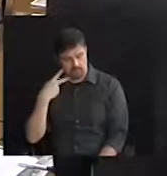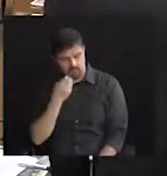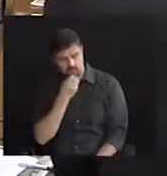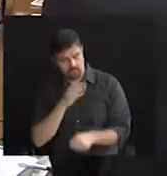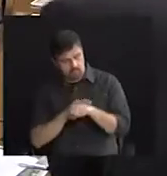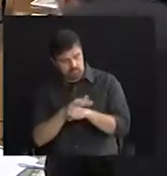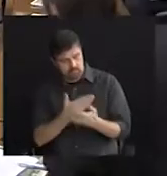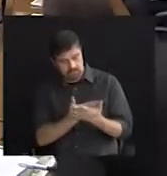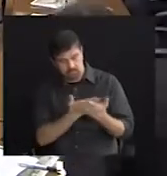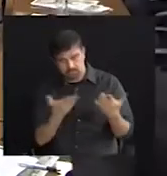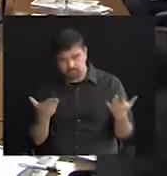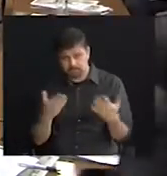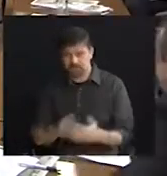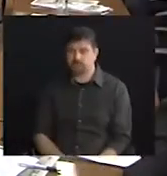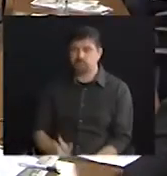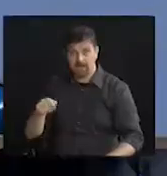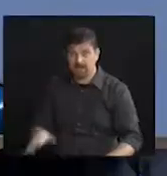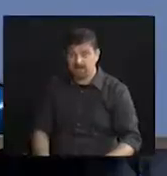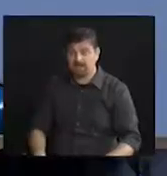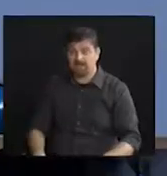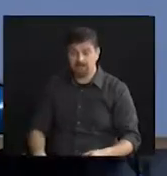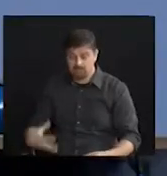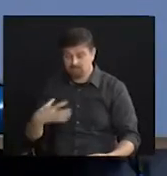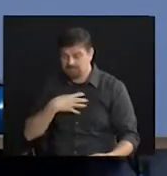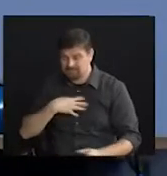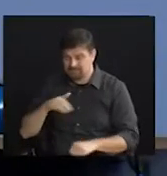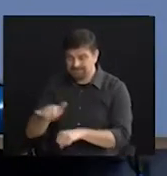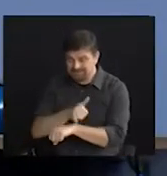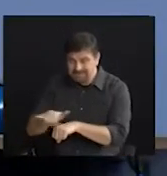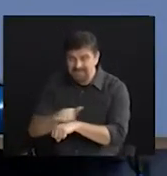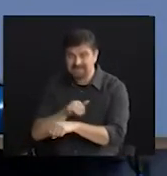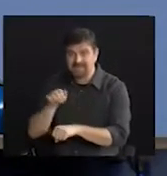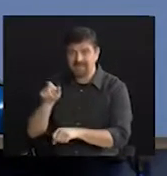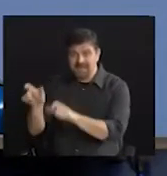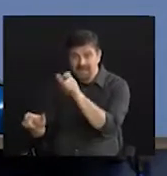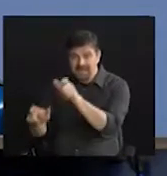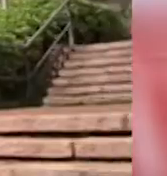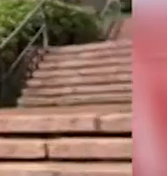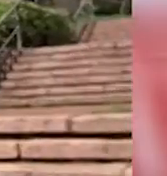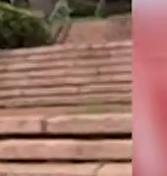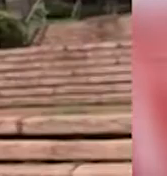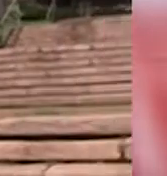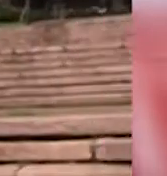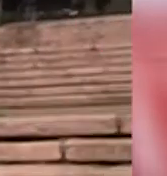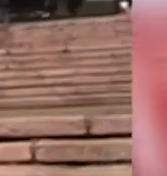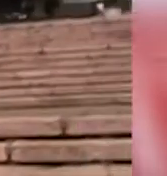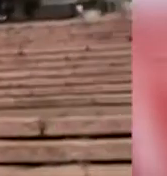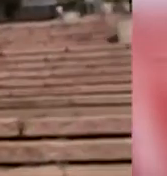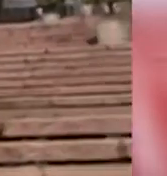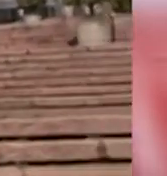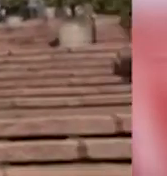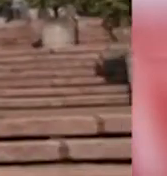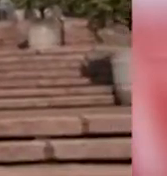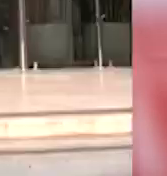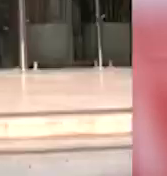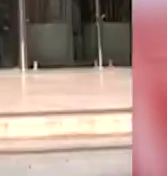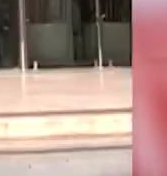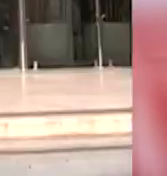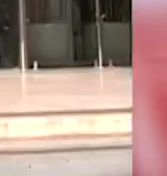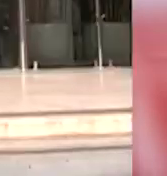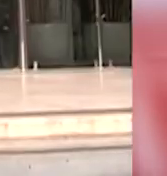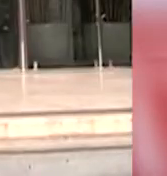pessoal. Finalizando sua fala na tribuna, o vereador disse que já protocolou um requerimento pedindo informações à Prefeitura